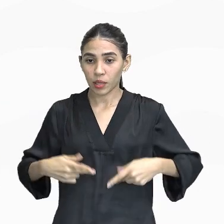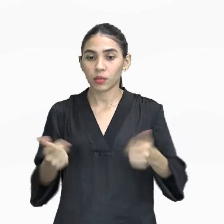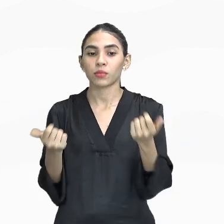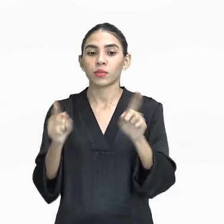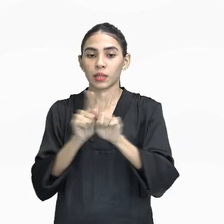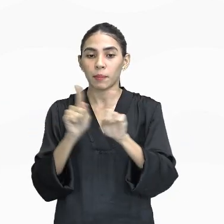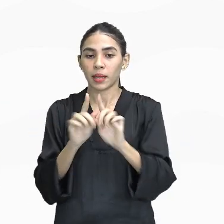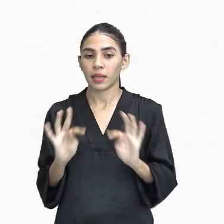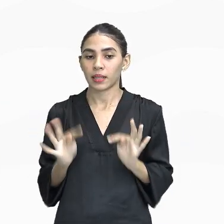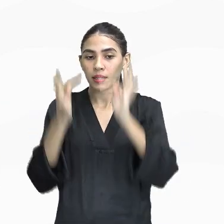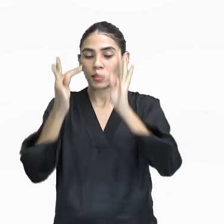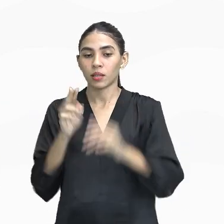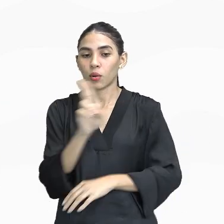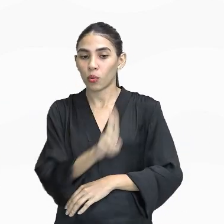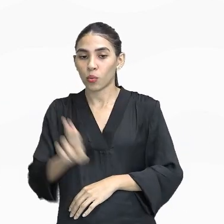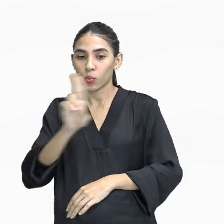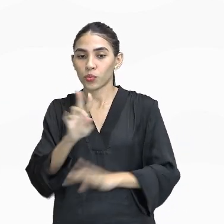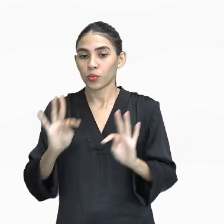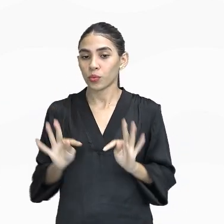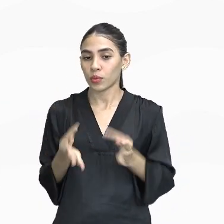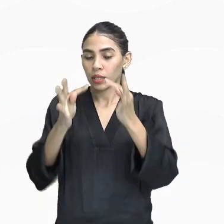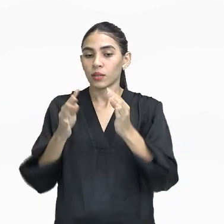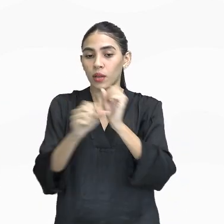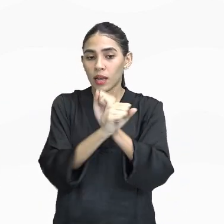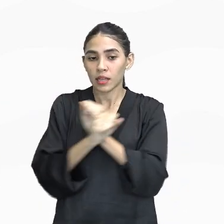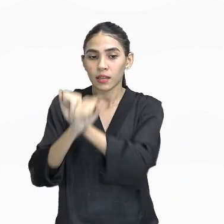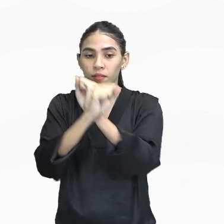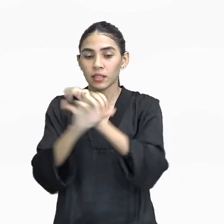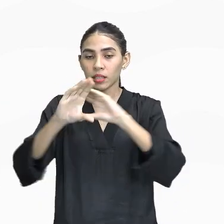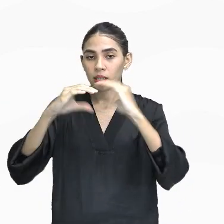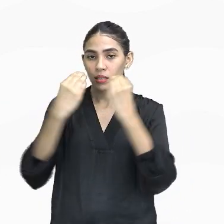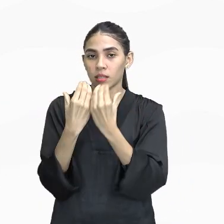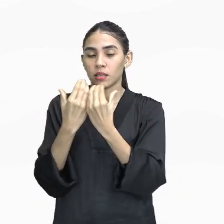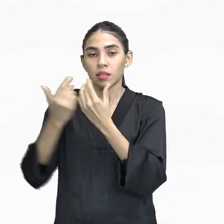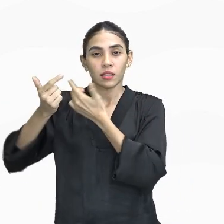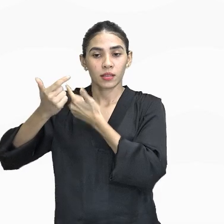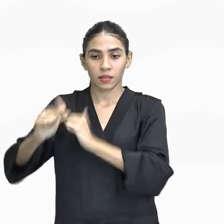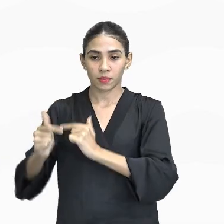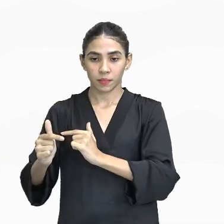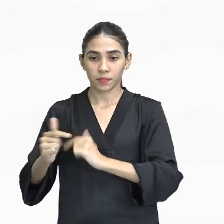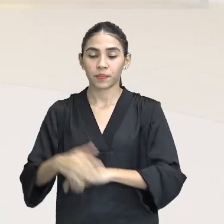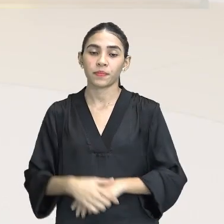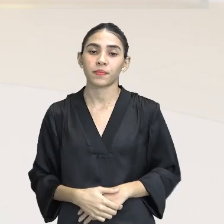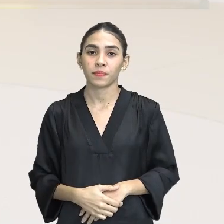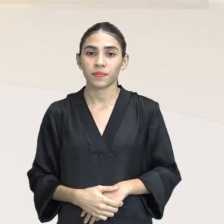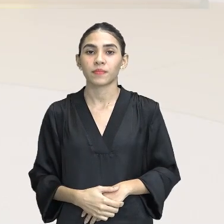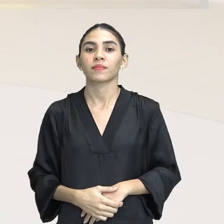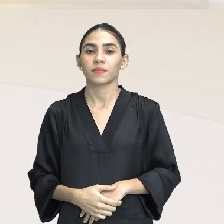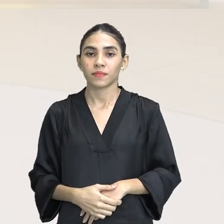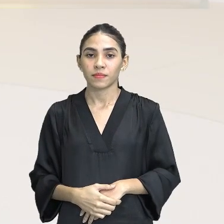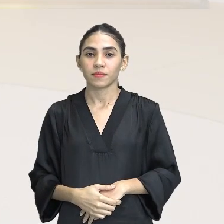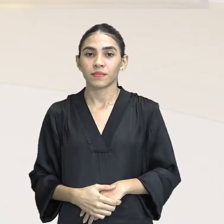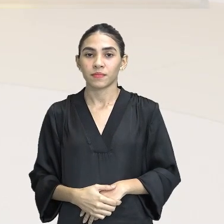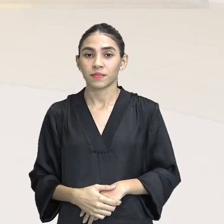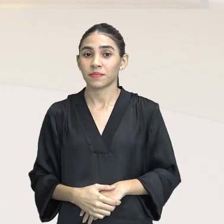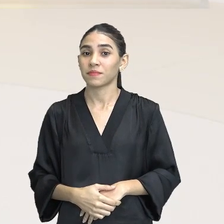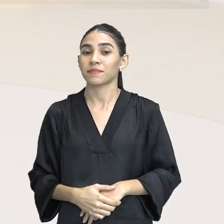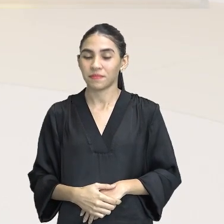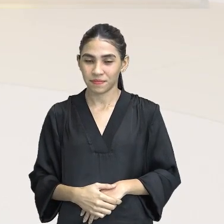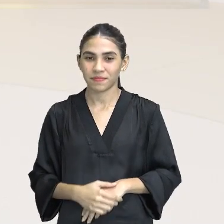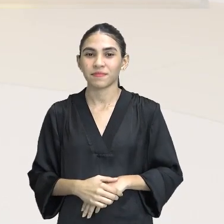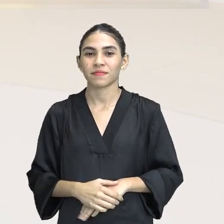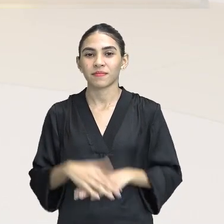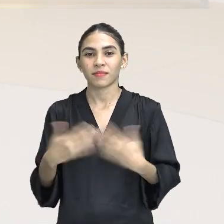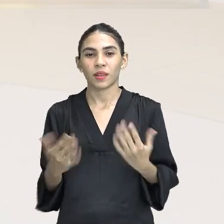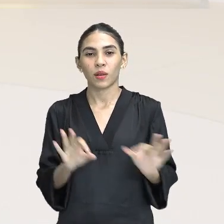tecnologia, o uso das tecnologias em defesa das comunidades tradicionais. É isso aí então,